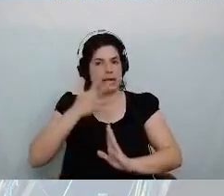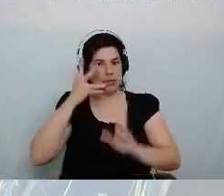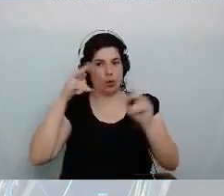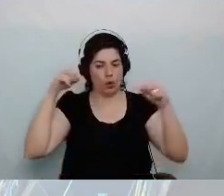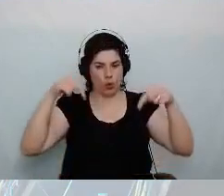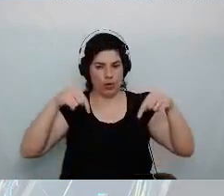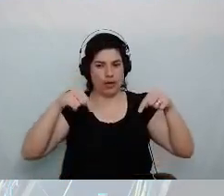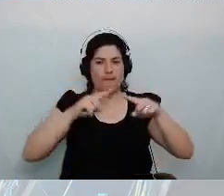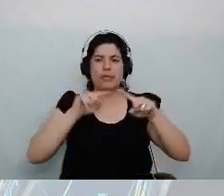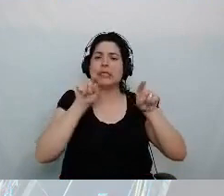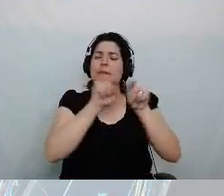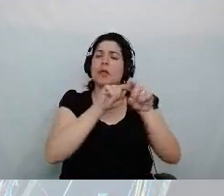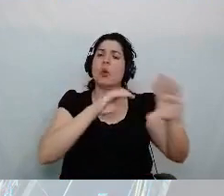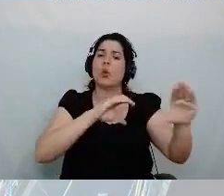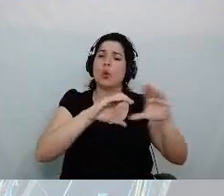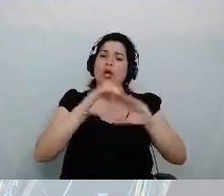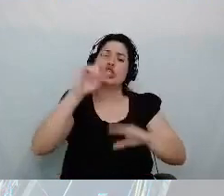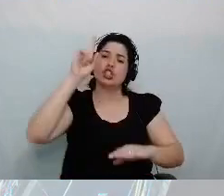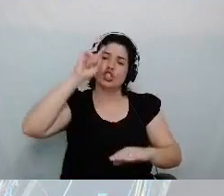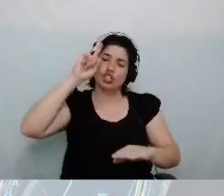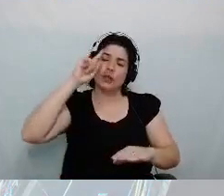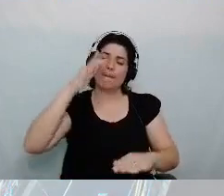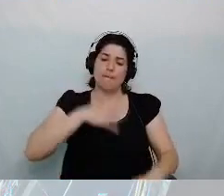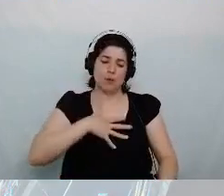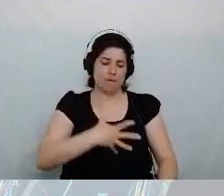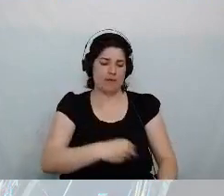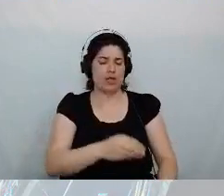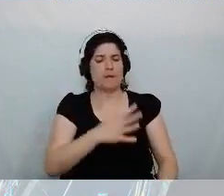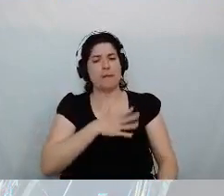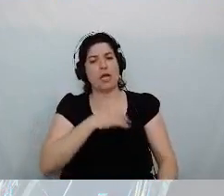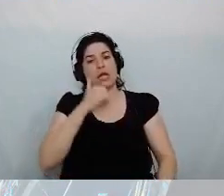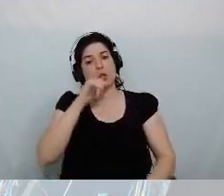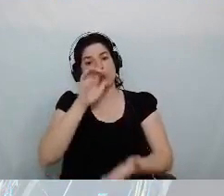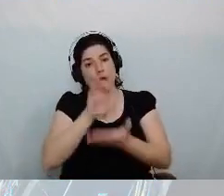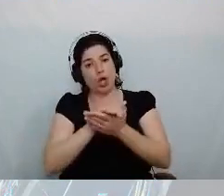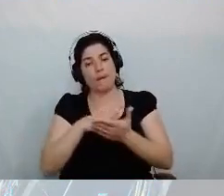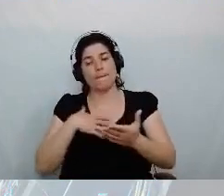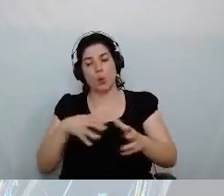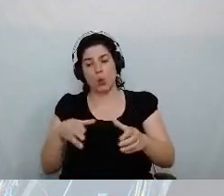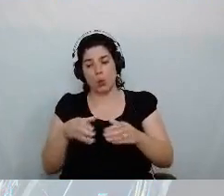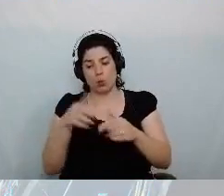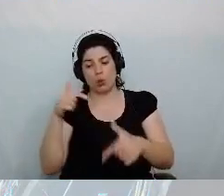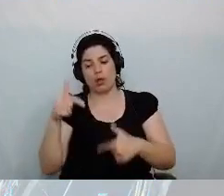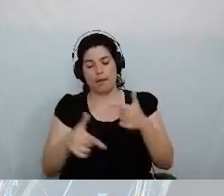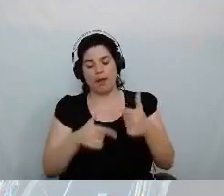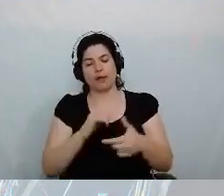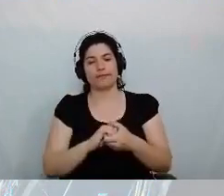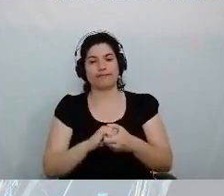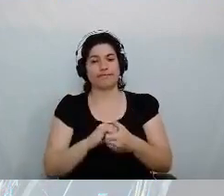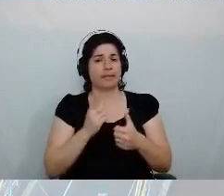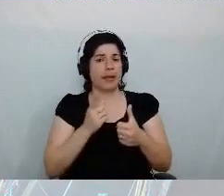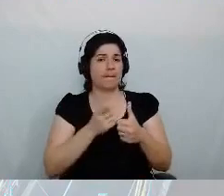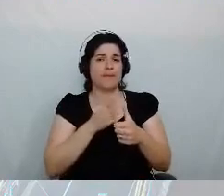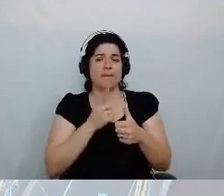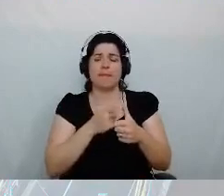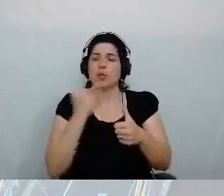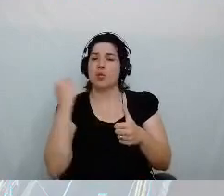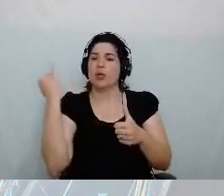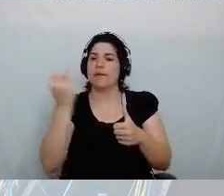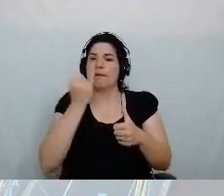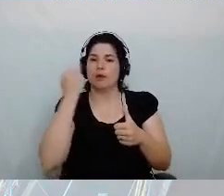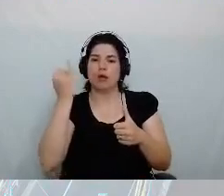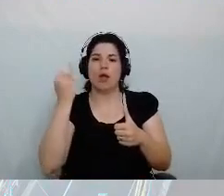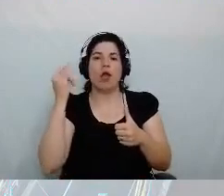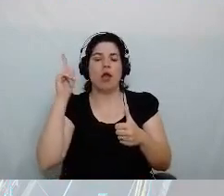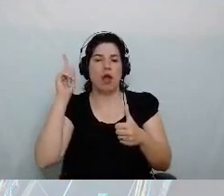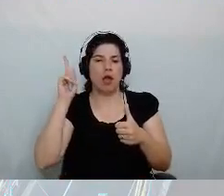numa comunicação de dia a dia, com os meus filhos, com a minha esposa, com a minha equipe. Tá? Primeira coisa extremamente importante que a gente não